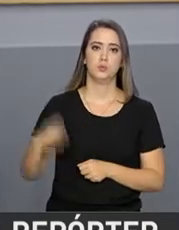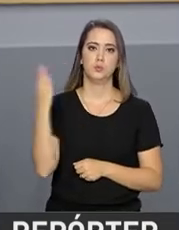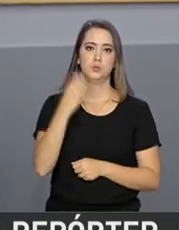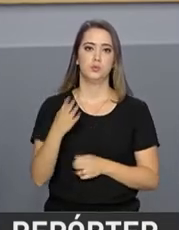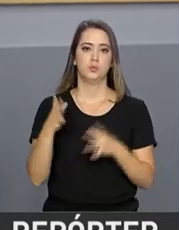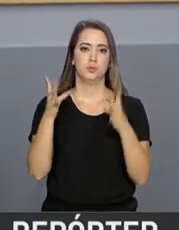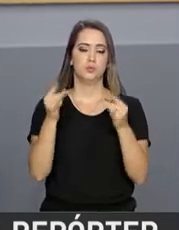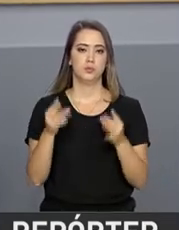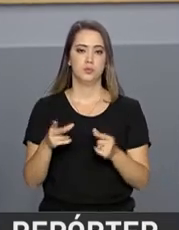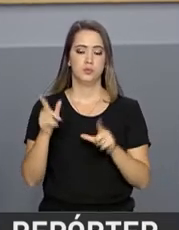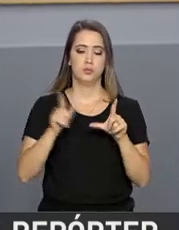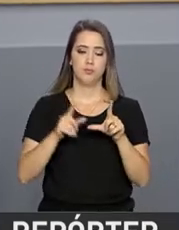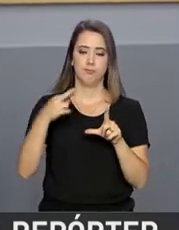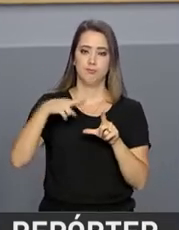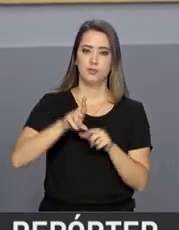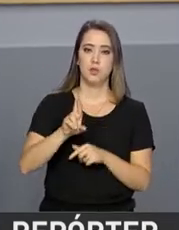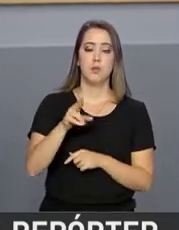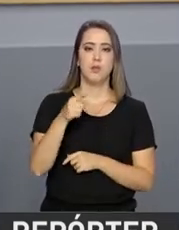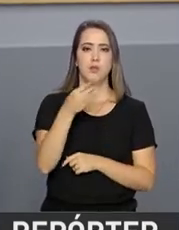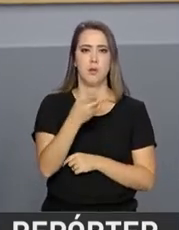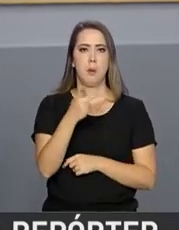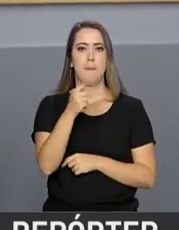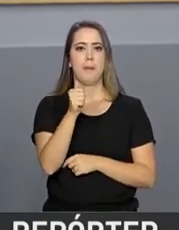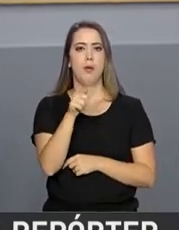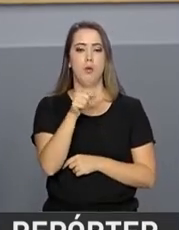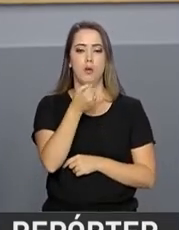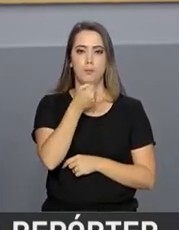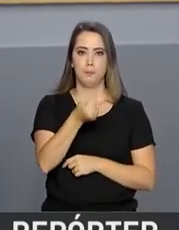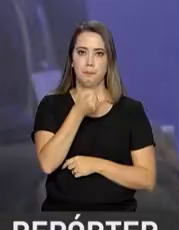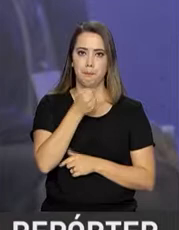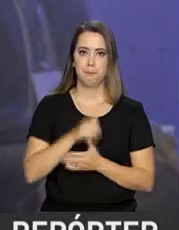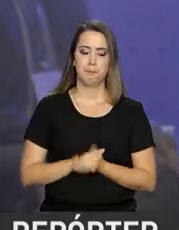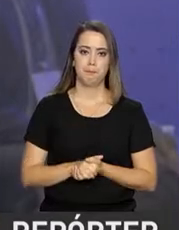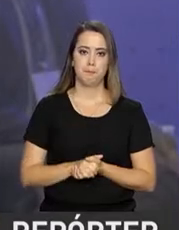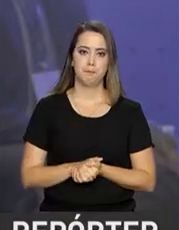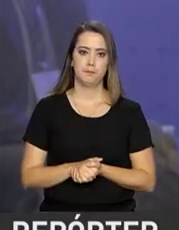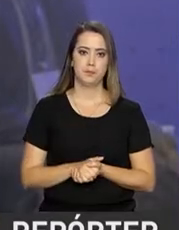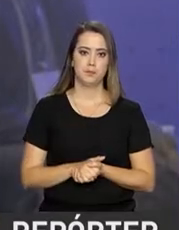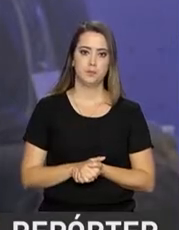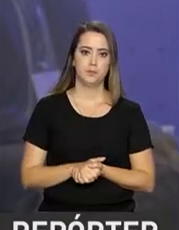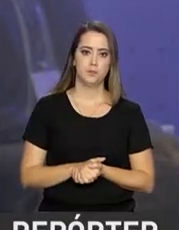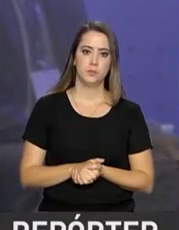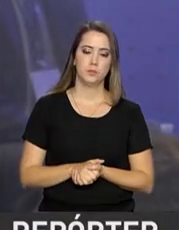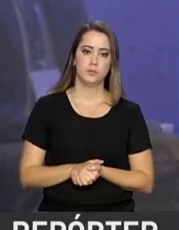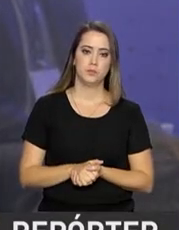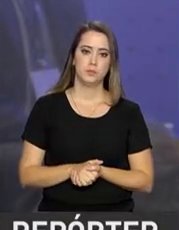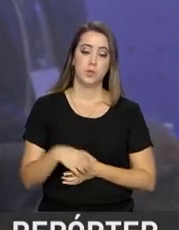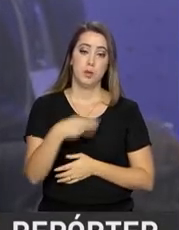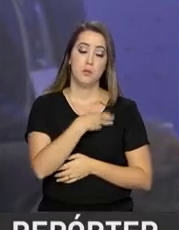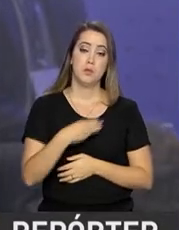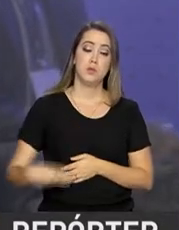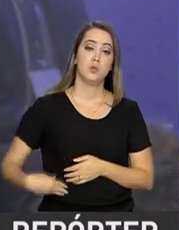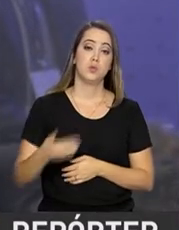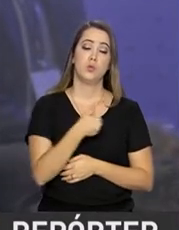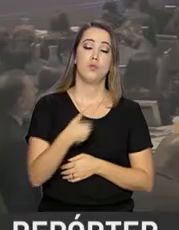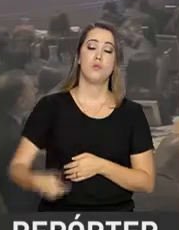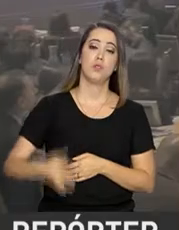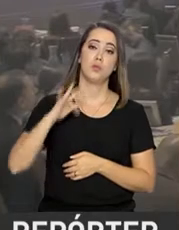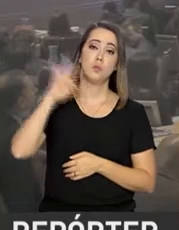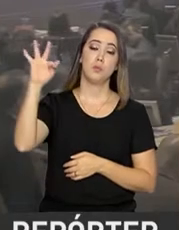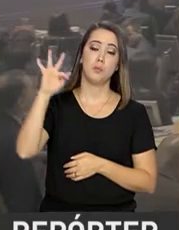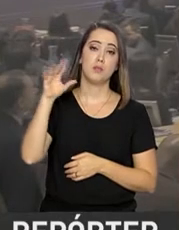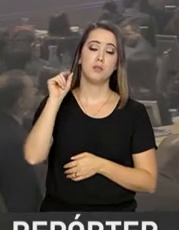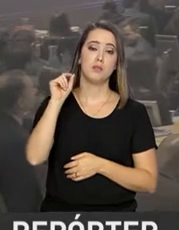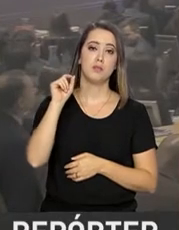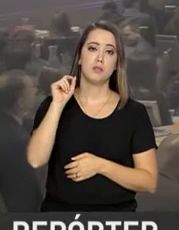correspondente da nbr nos estados unidos paula de orti foi ministro do governo brasileiro apresentaram aos